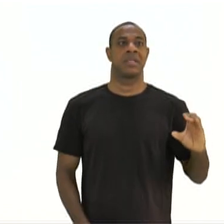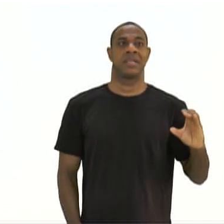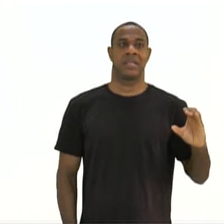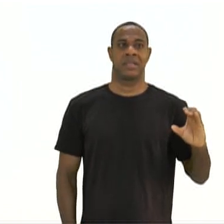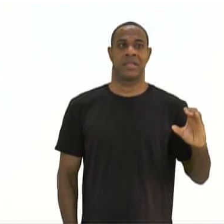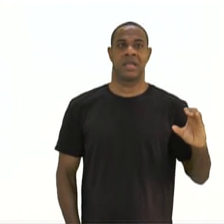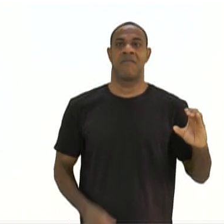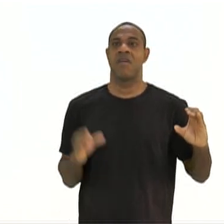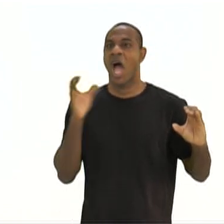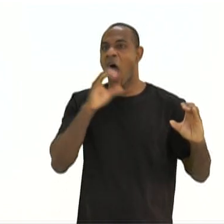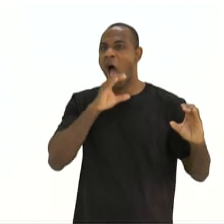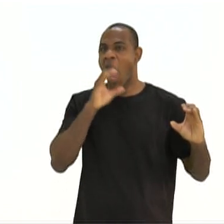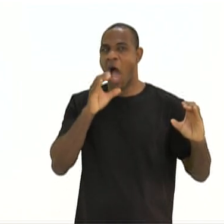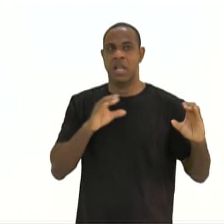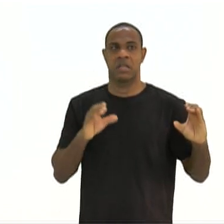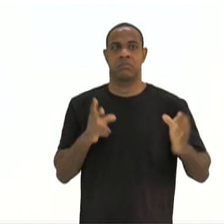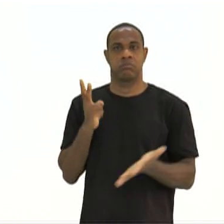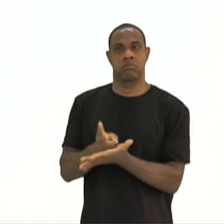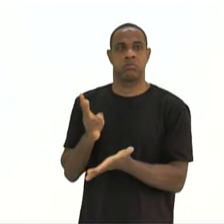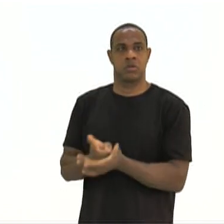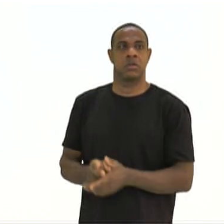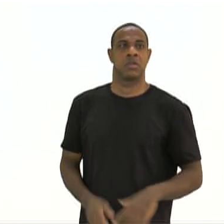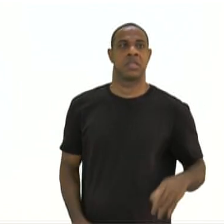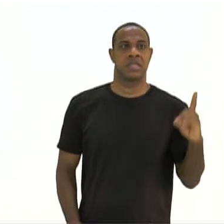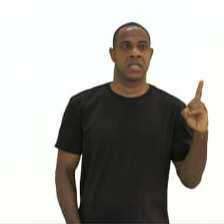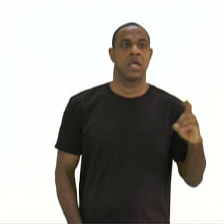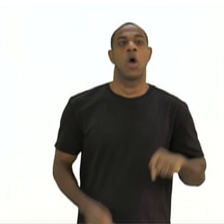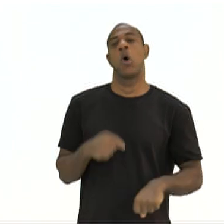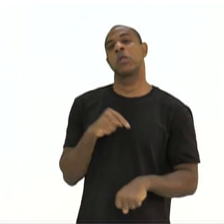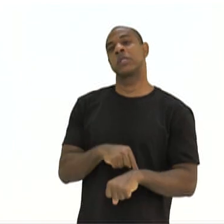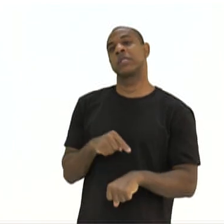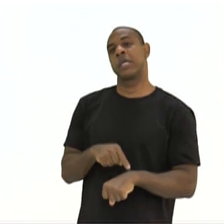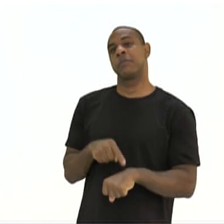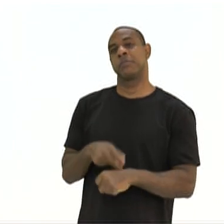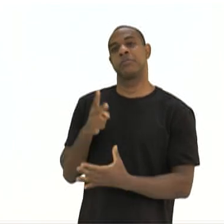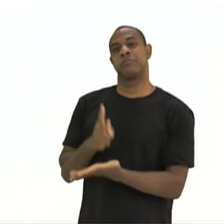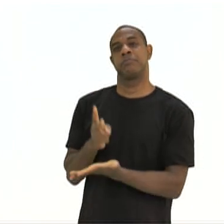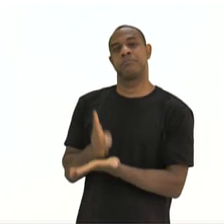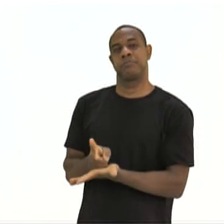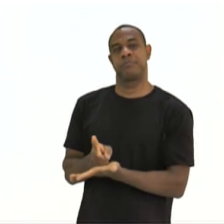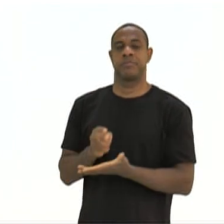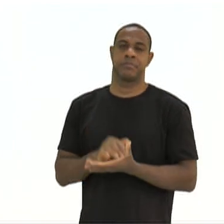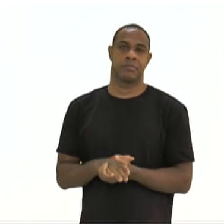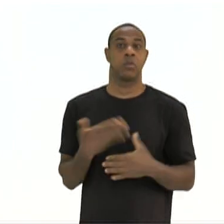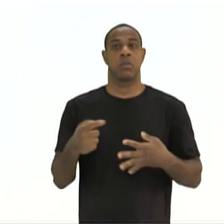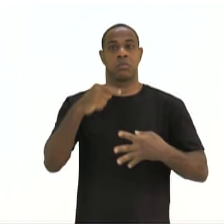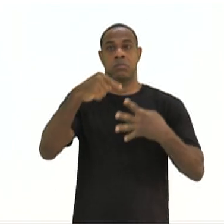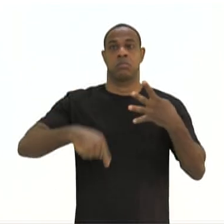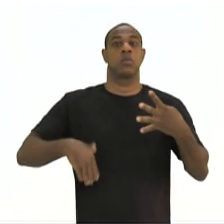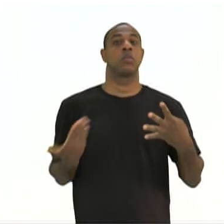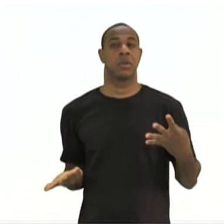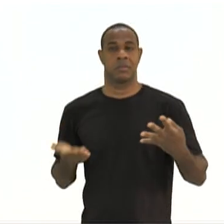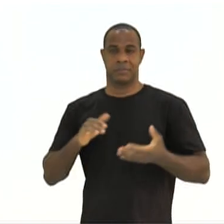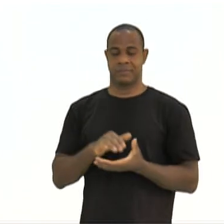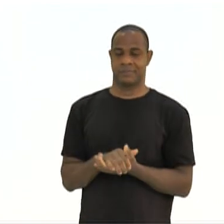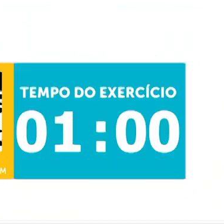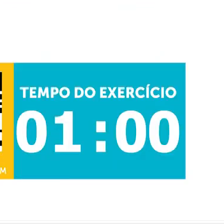velocidade constante. Ou opção D, tempo constante. E aí?